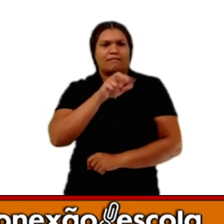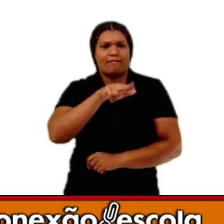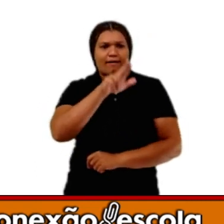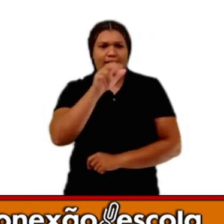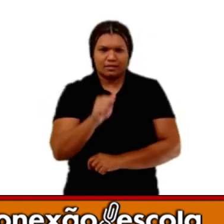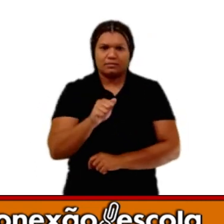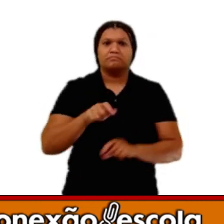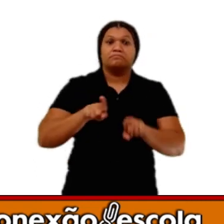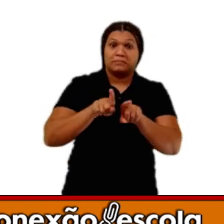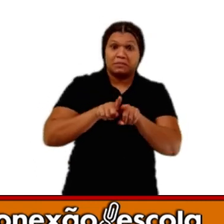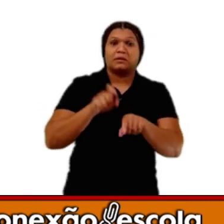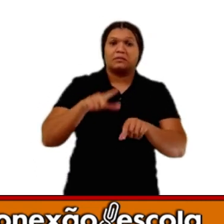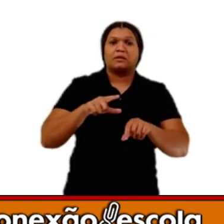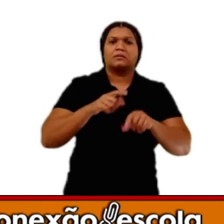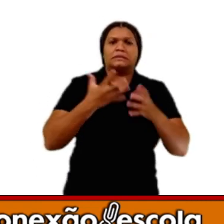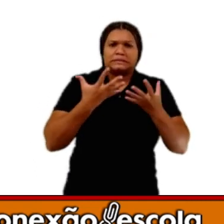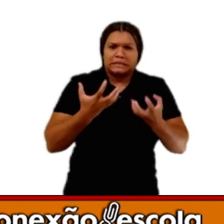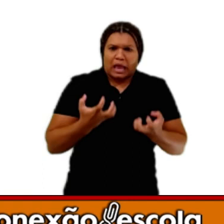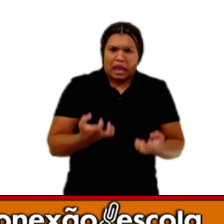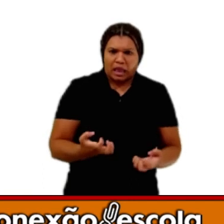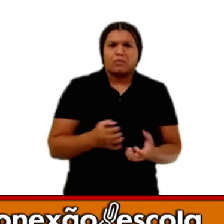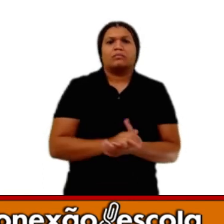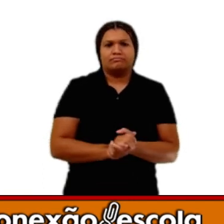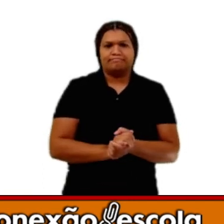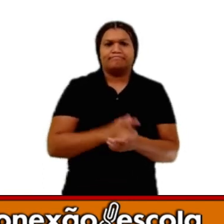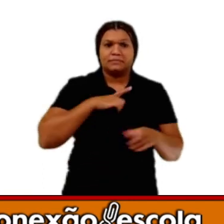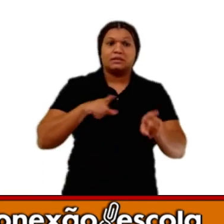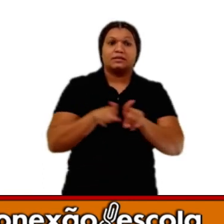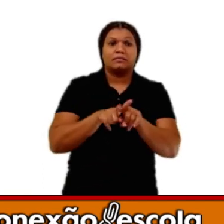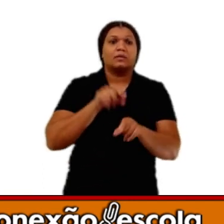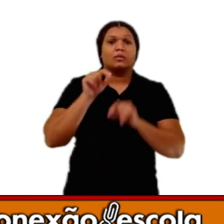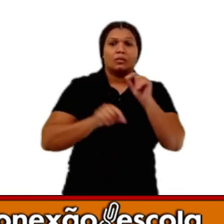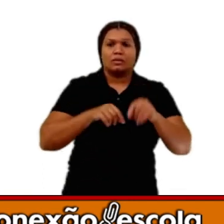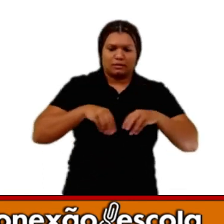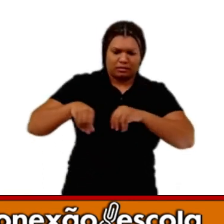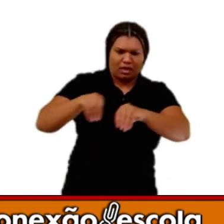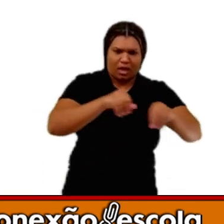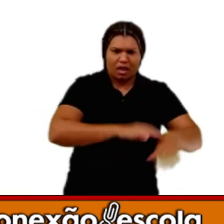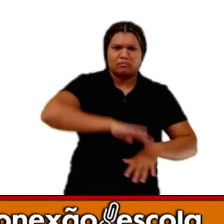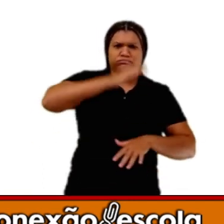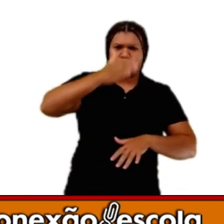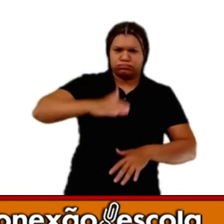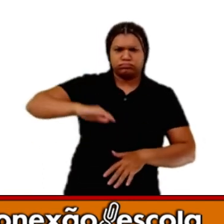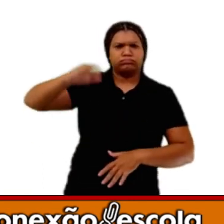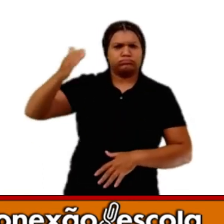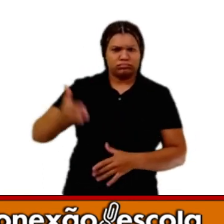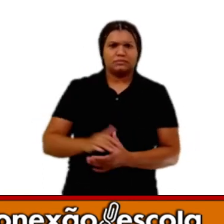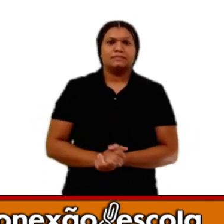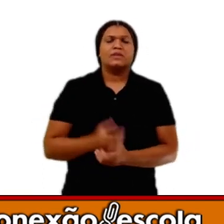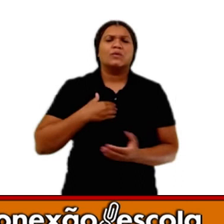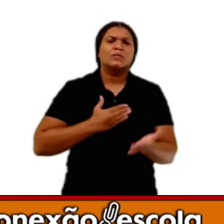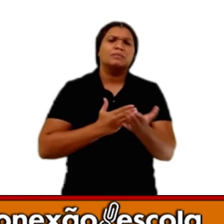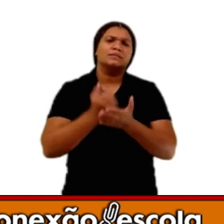quanto também temos as tundras. Vale ressaltar para vocês que eu comecei a falar, mas não terminei, me